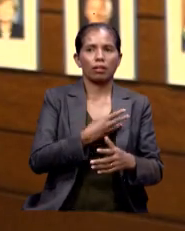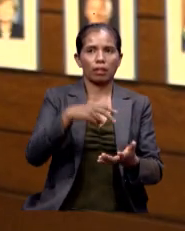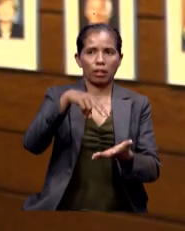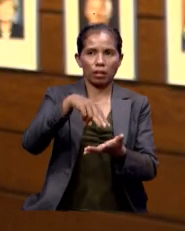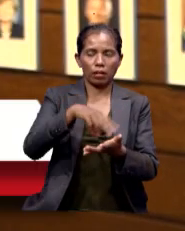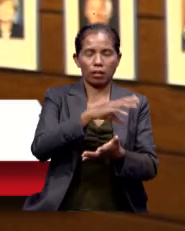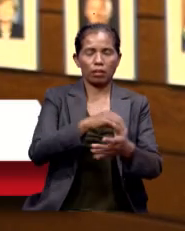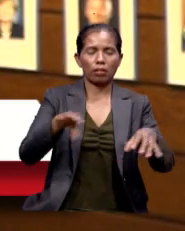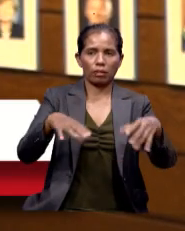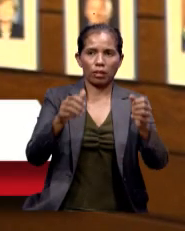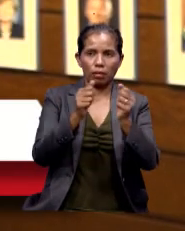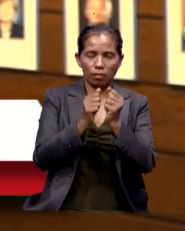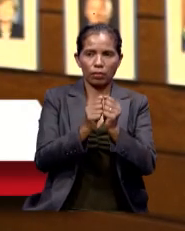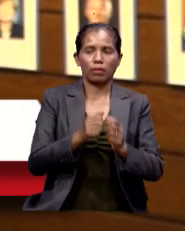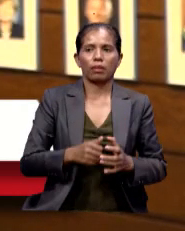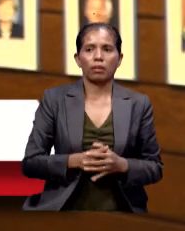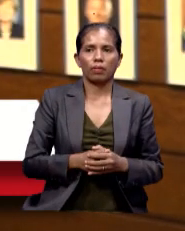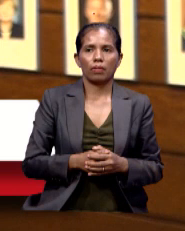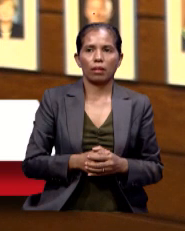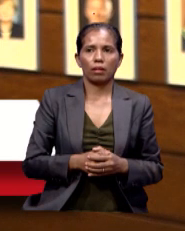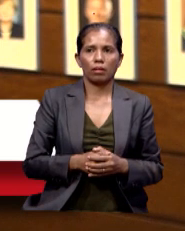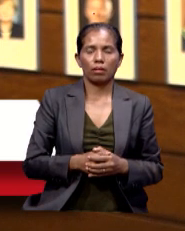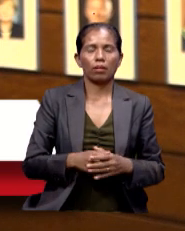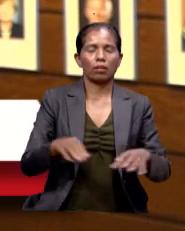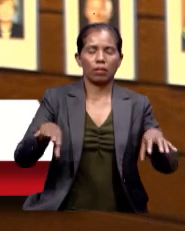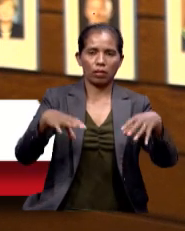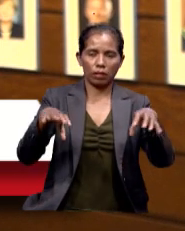instituições, relações de cooperação ho